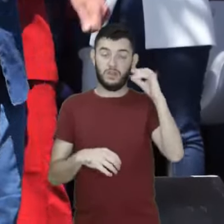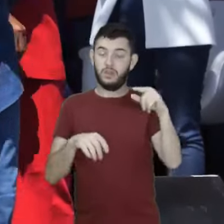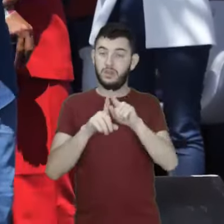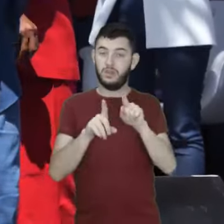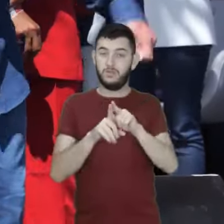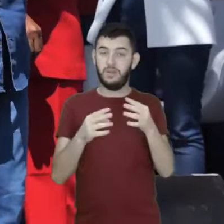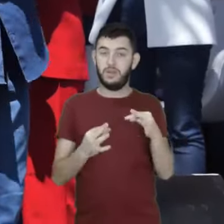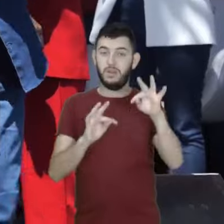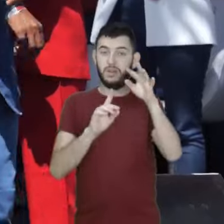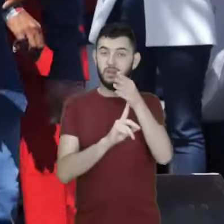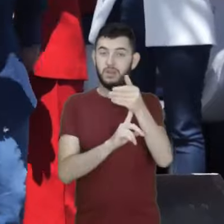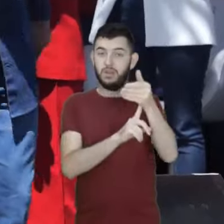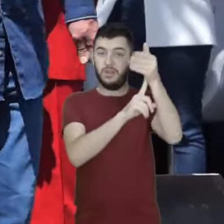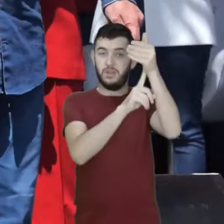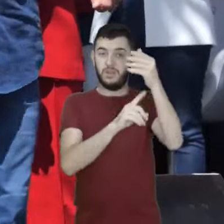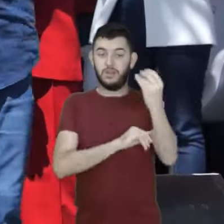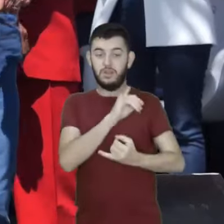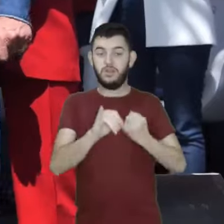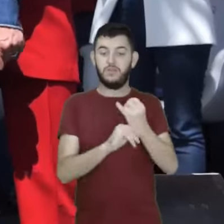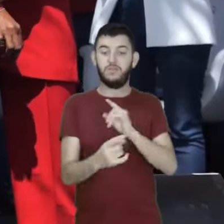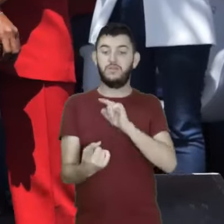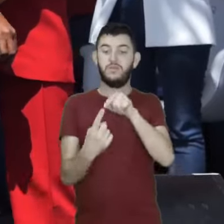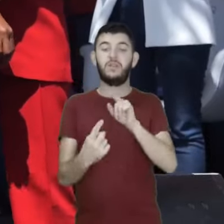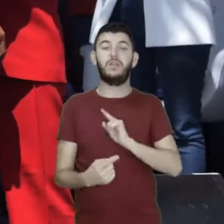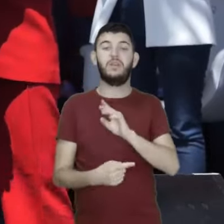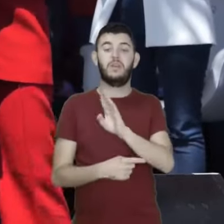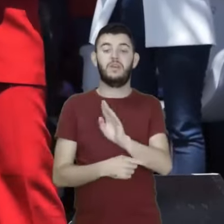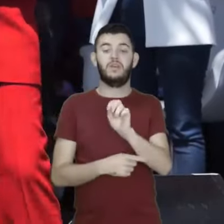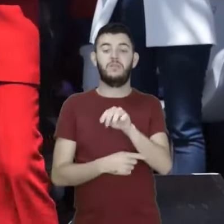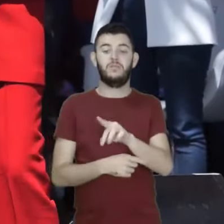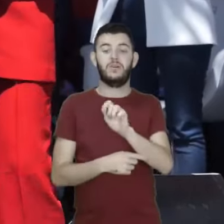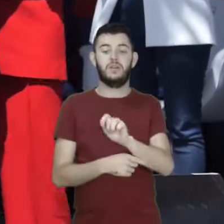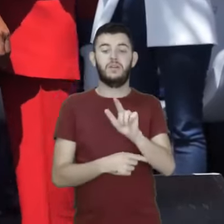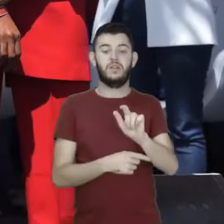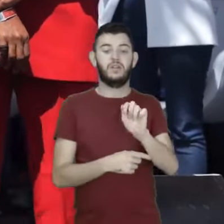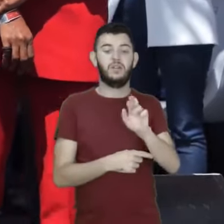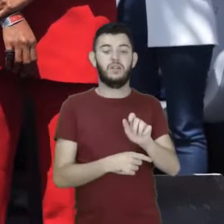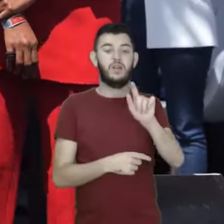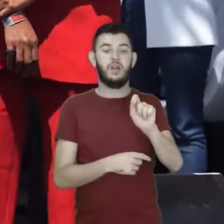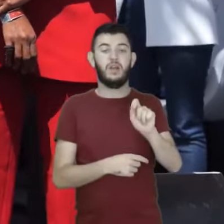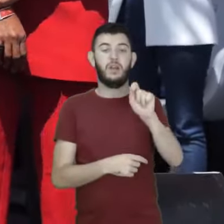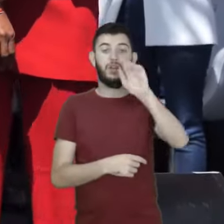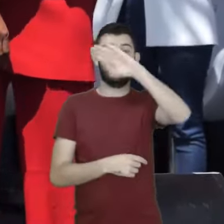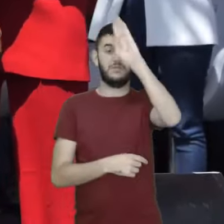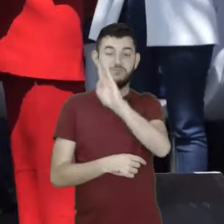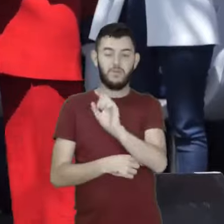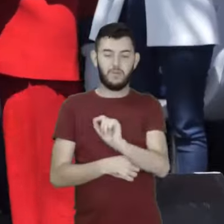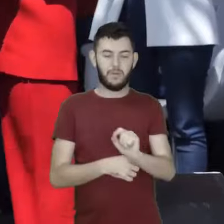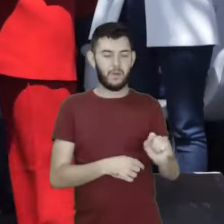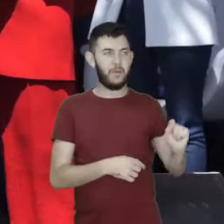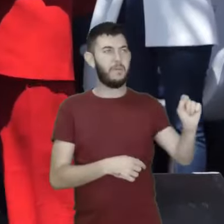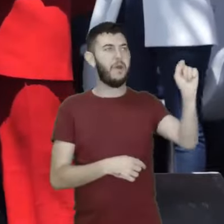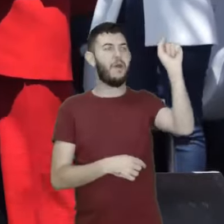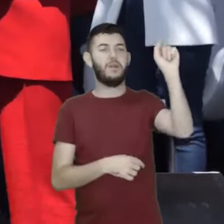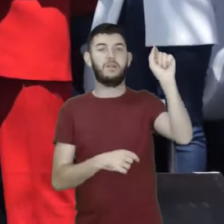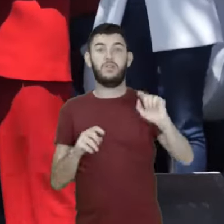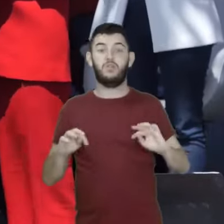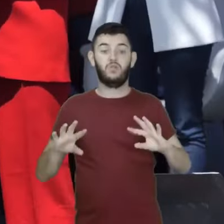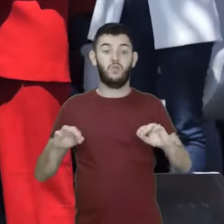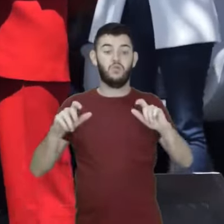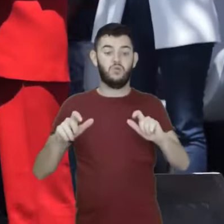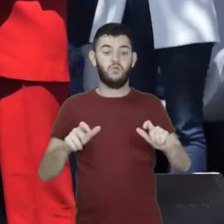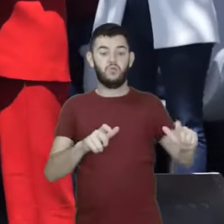banda larga em todo o território nacional, em todo o espaço desse país, para que